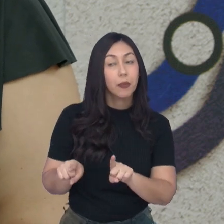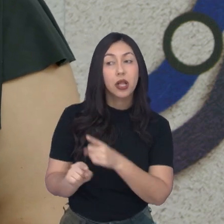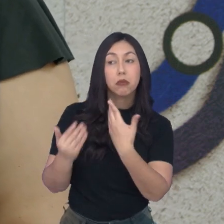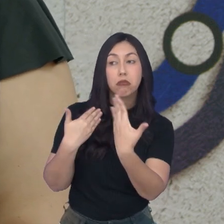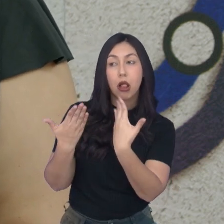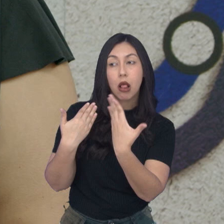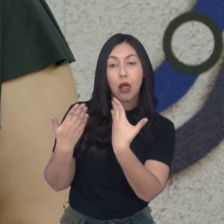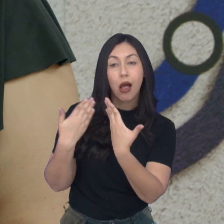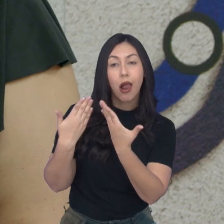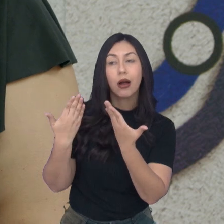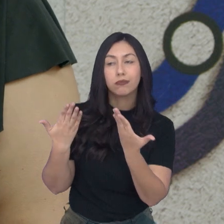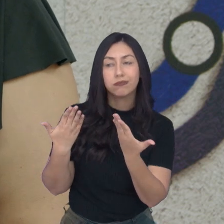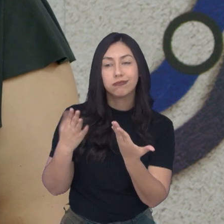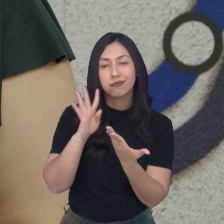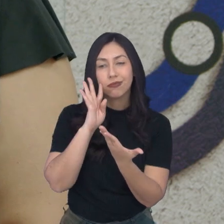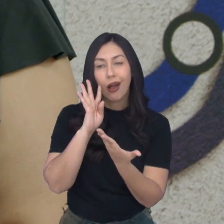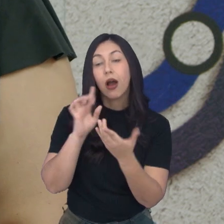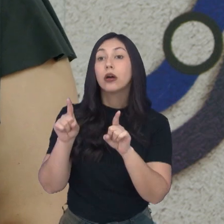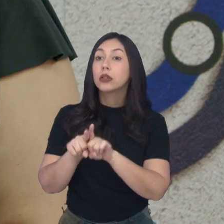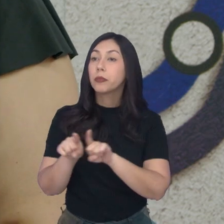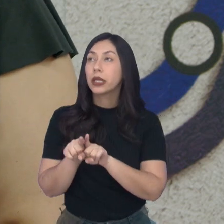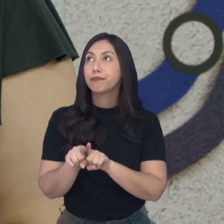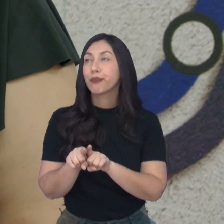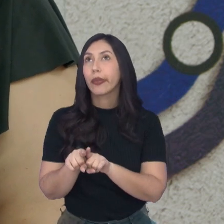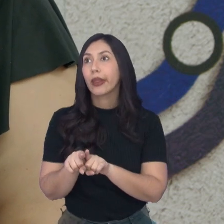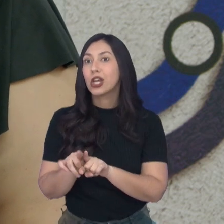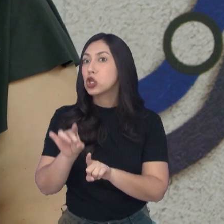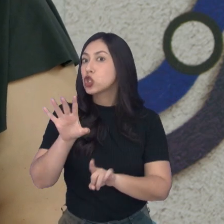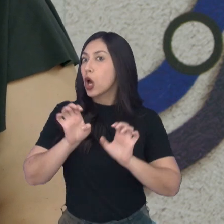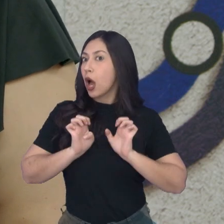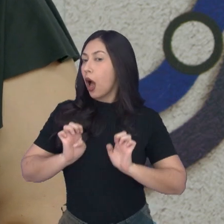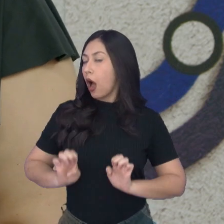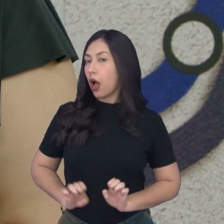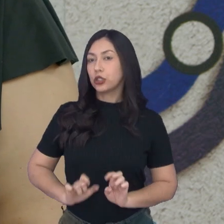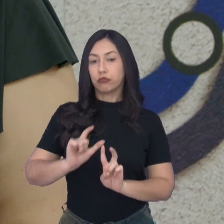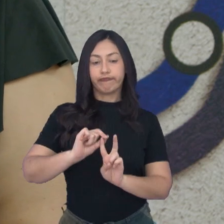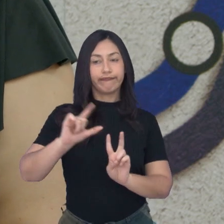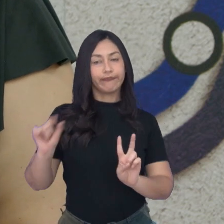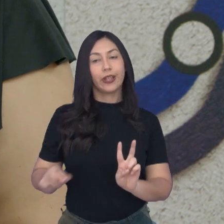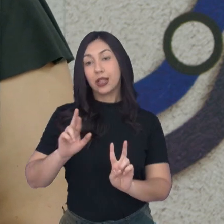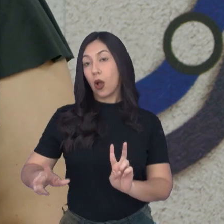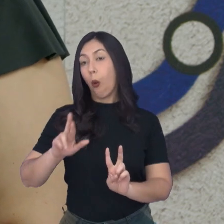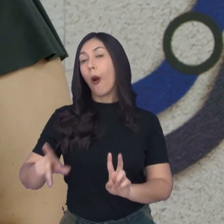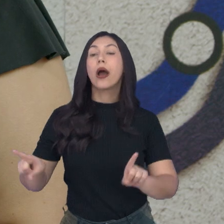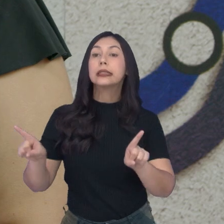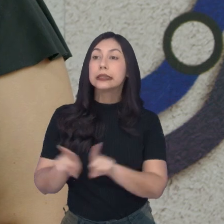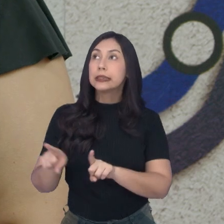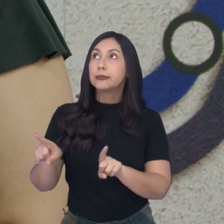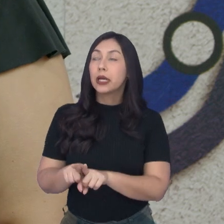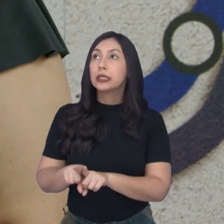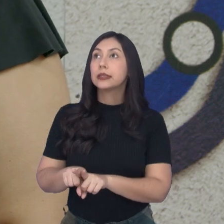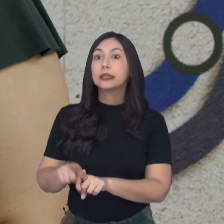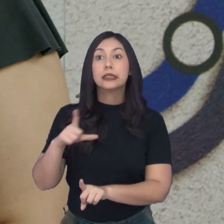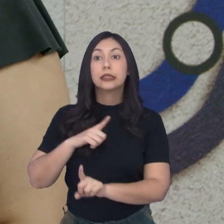conversa ali com o seu cliente, e hoje também vai além da questão ética do veganismo, né? Tem